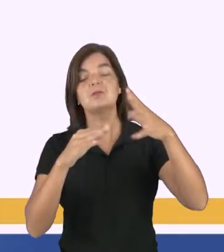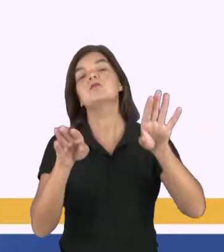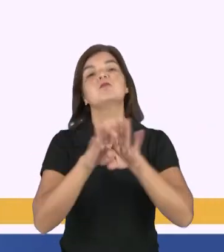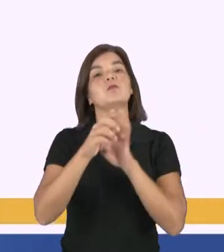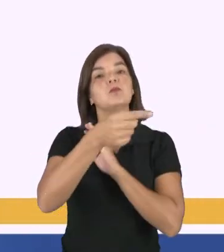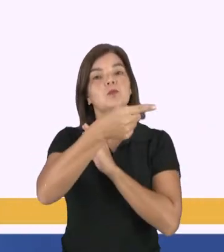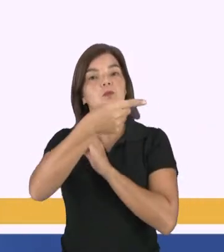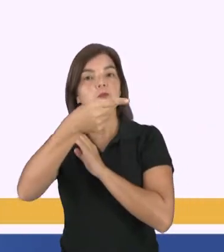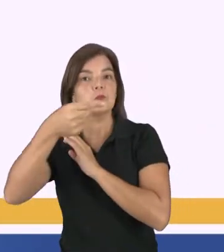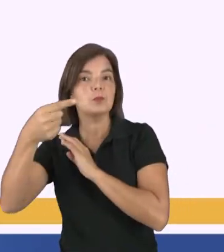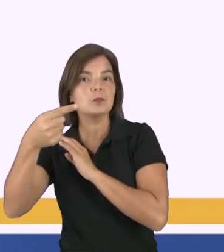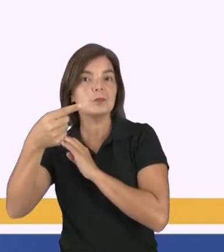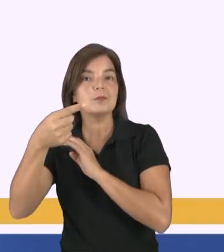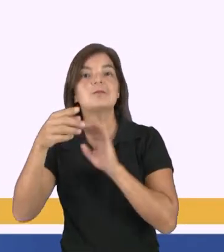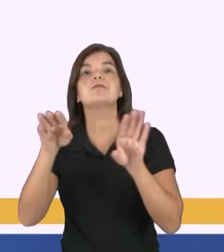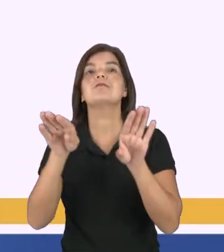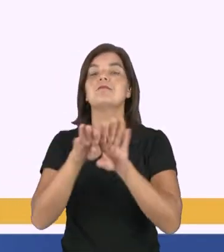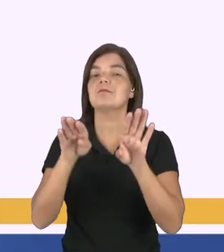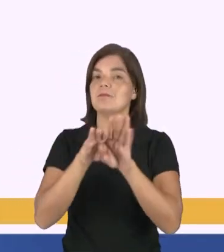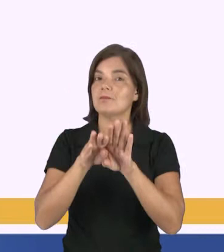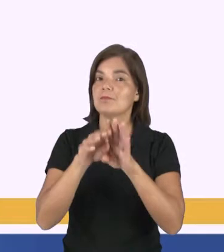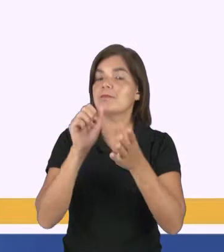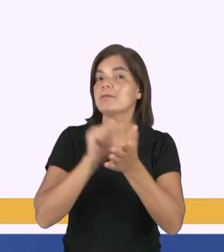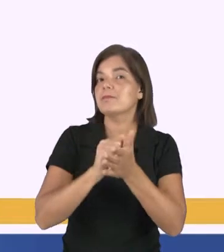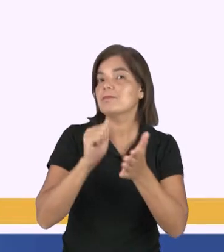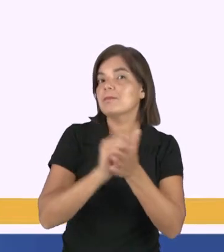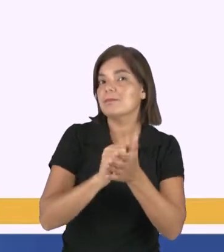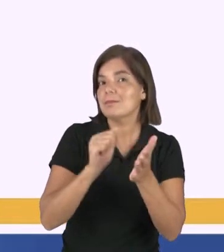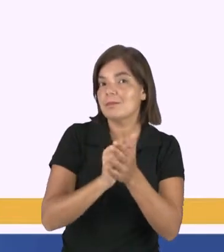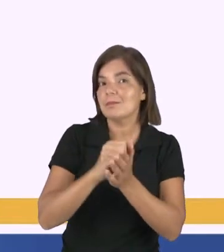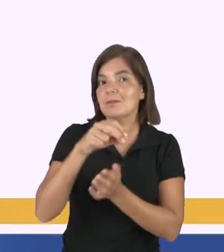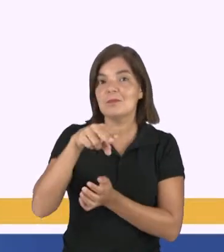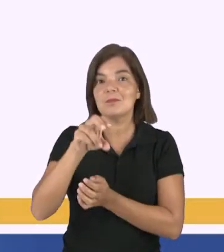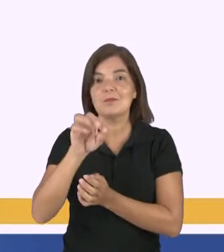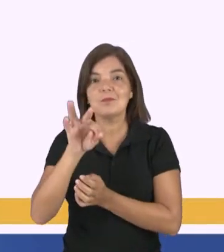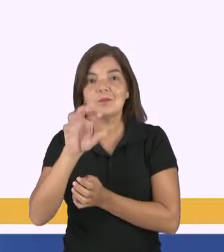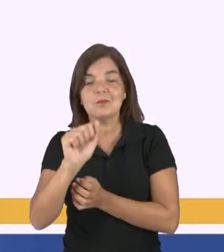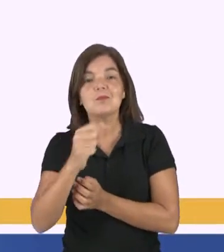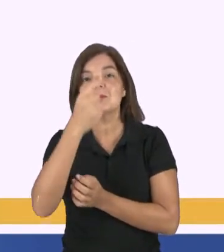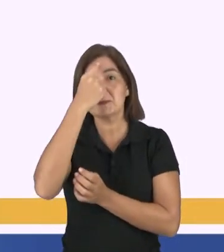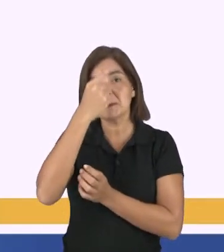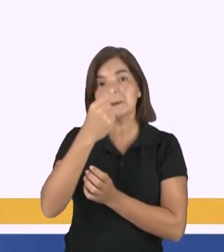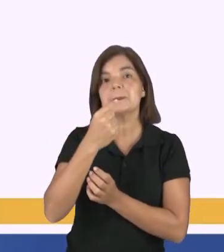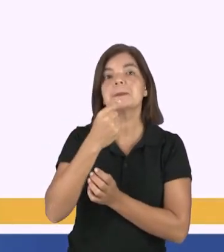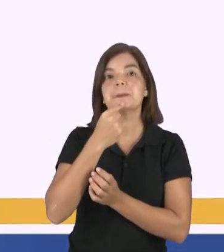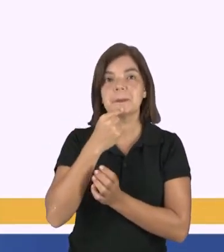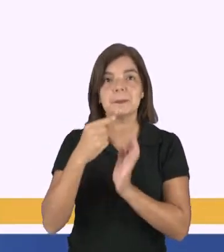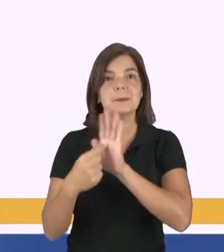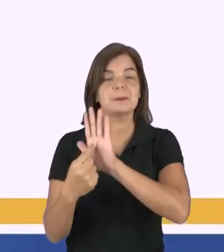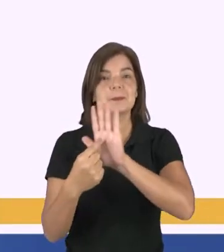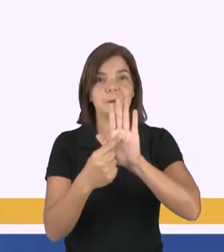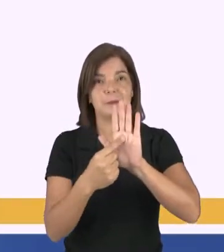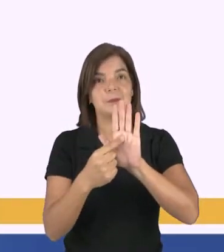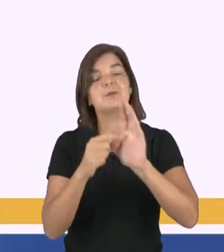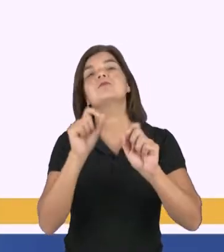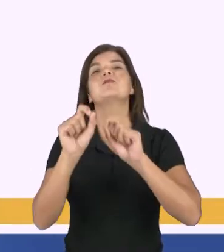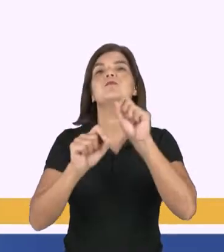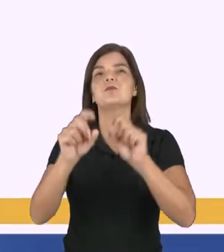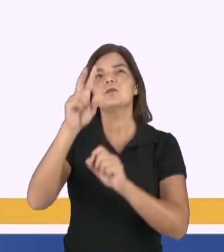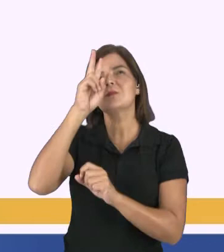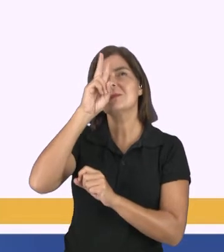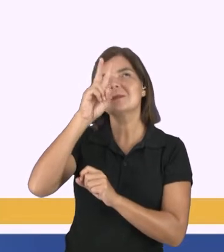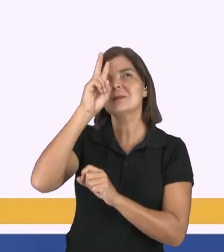linha quanto na pauta eu escrevo as notas e essas notas são representadas por uma elipse